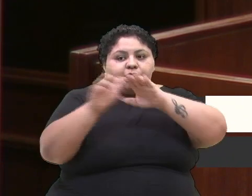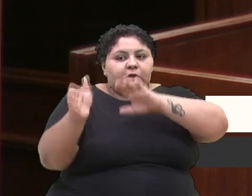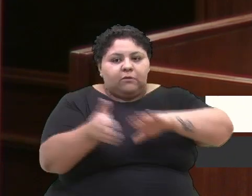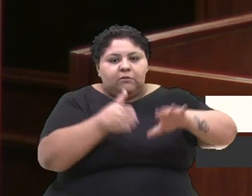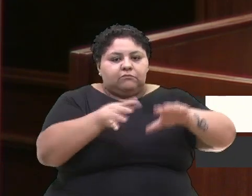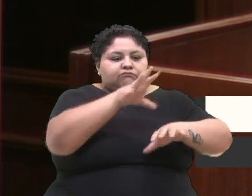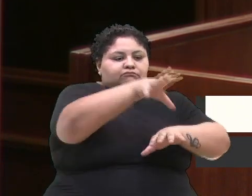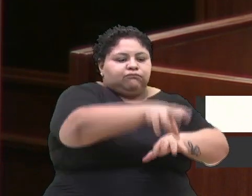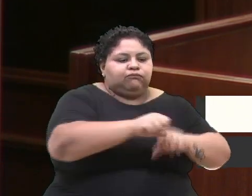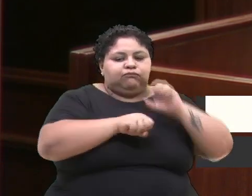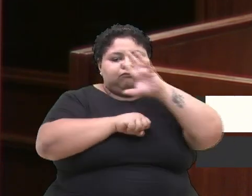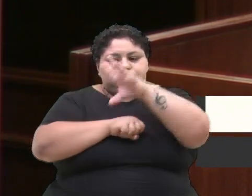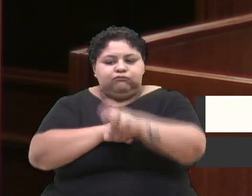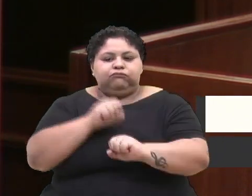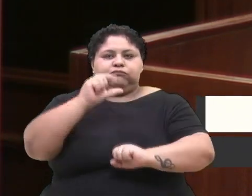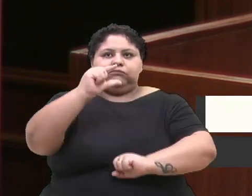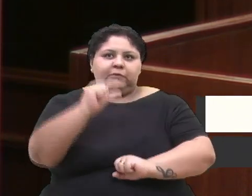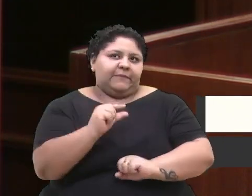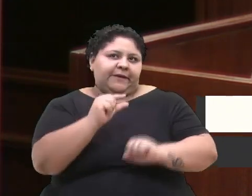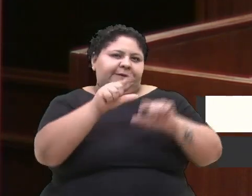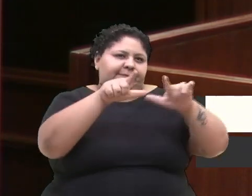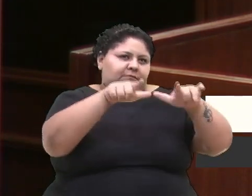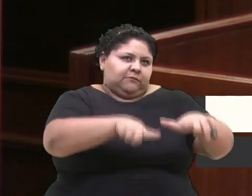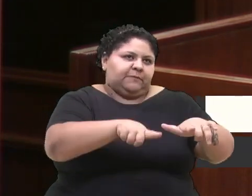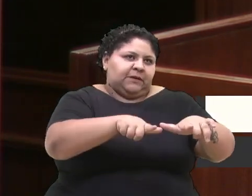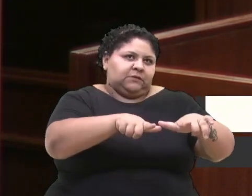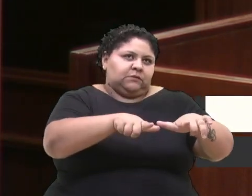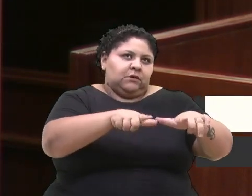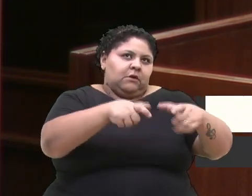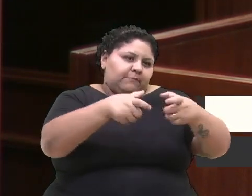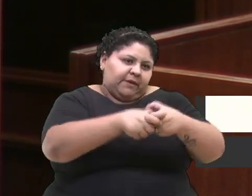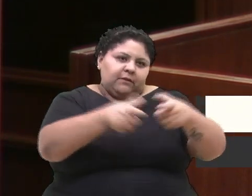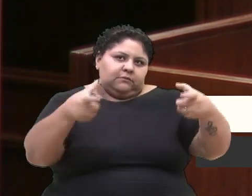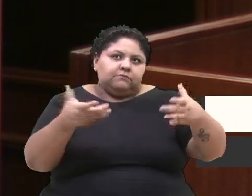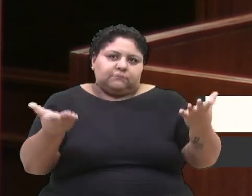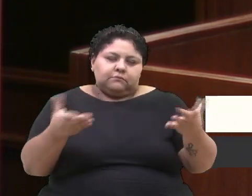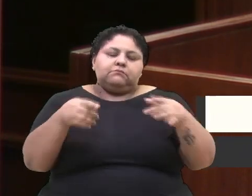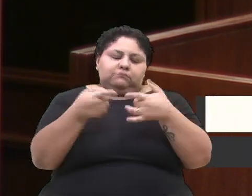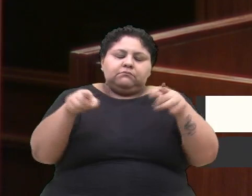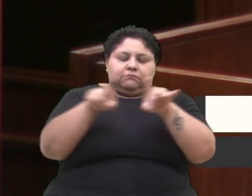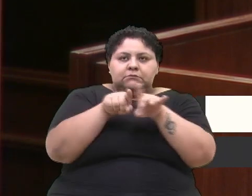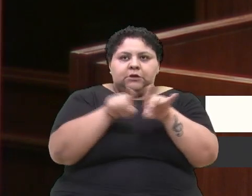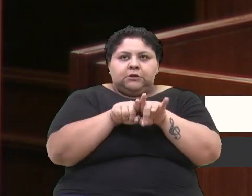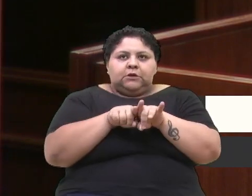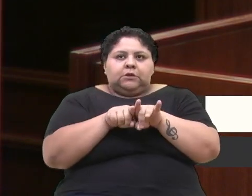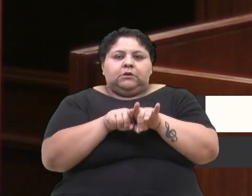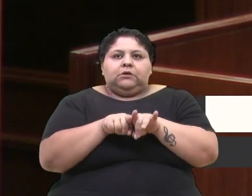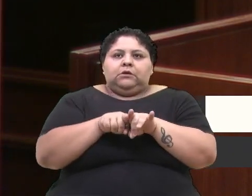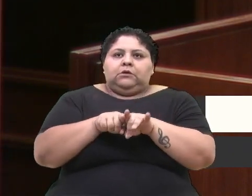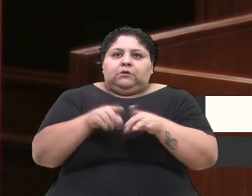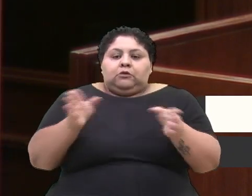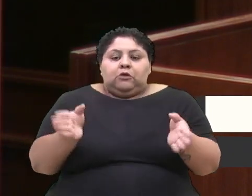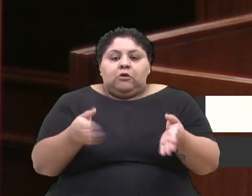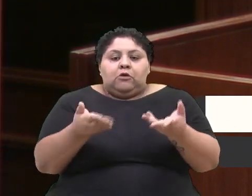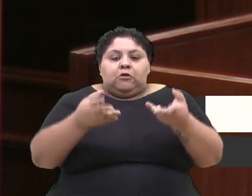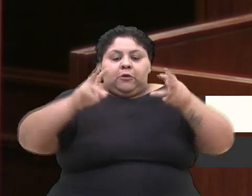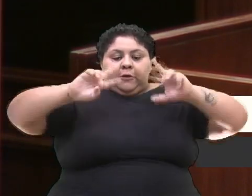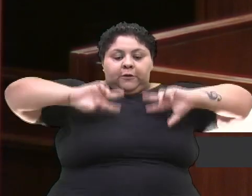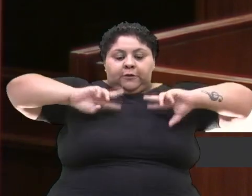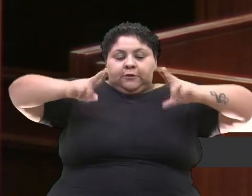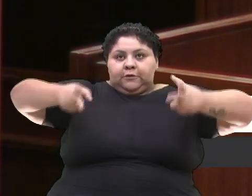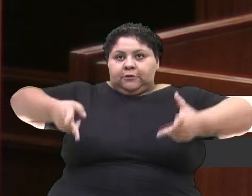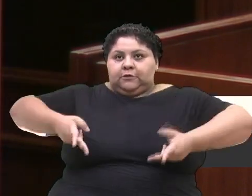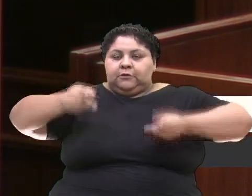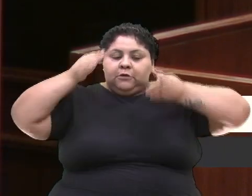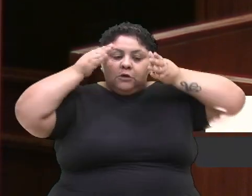em pequenas e médias propriedades, mas, acima de tudo, promover o ser humano,